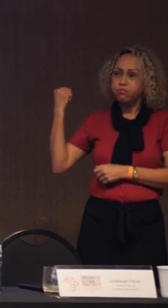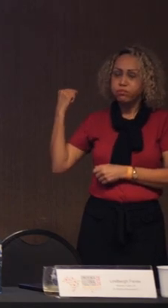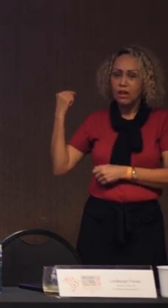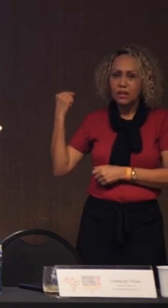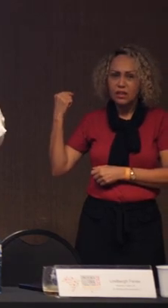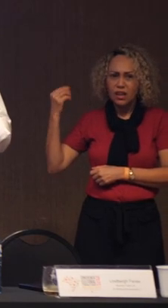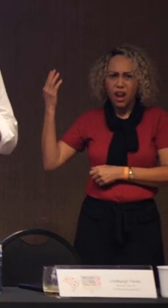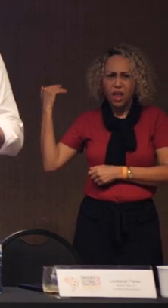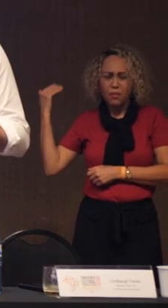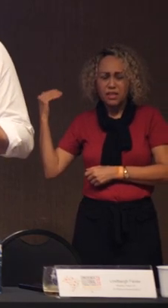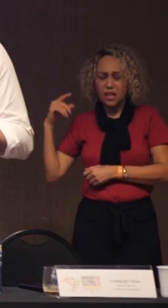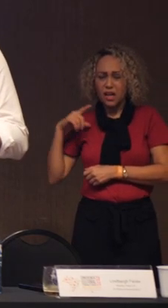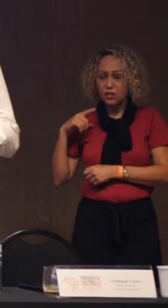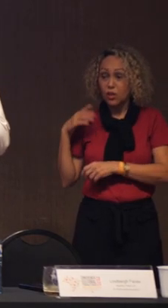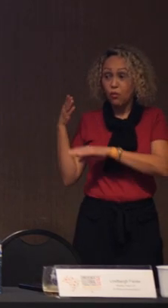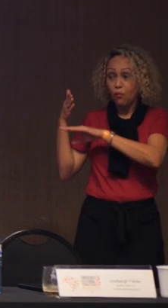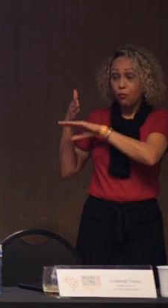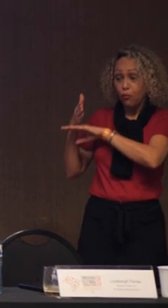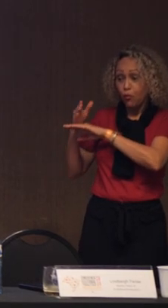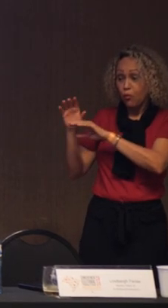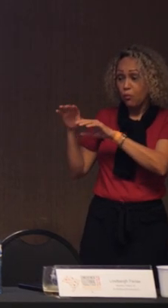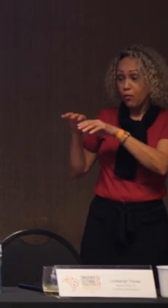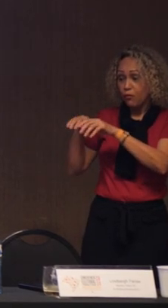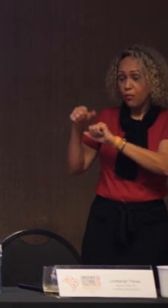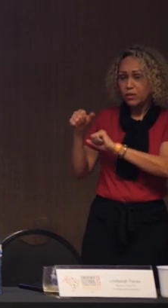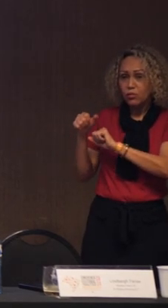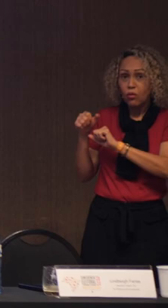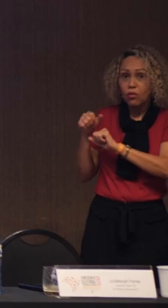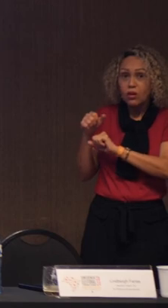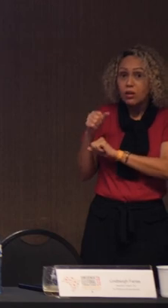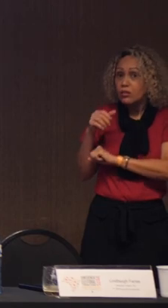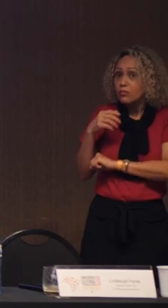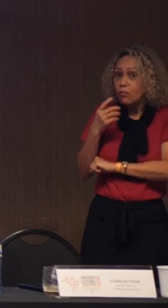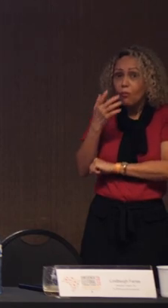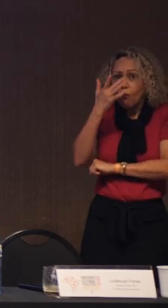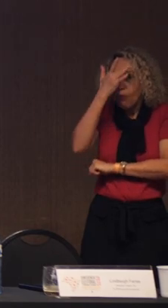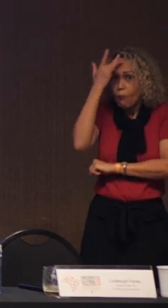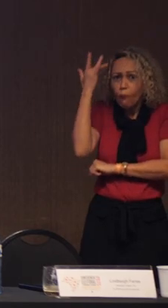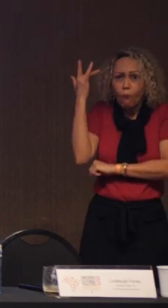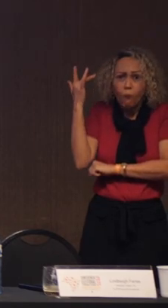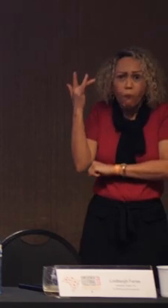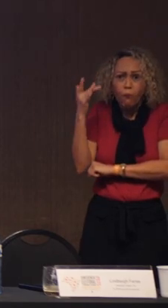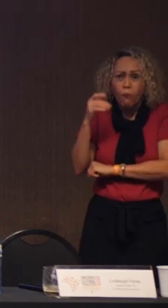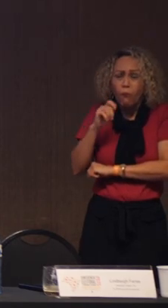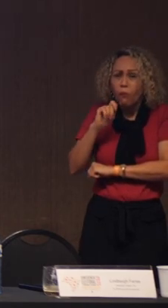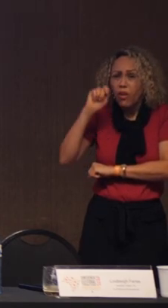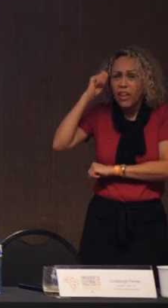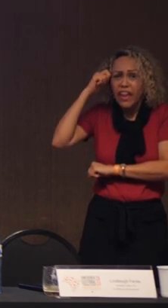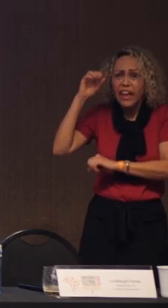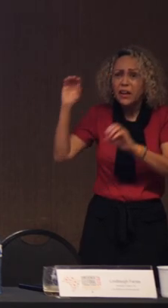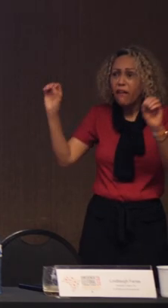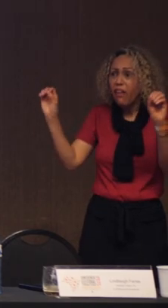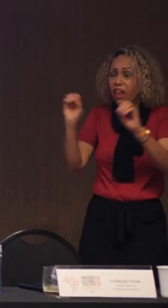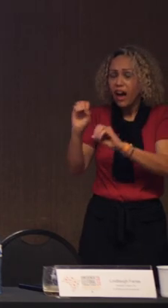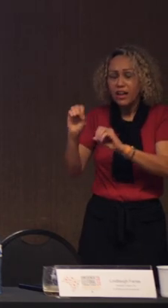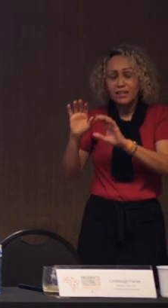da Universidade Federal do Espírito Santo. E eu confesso a vocês que chorei copiosamente vendo uma turma